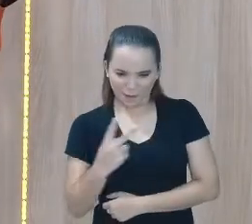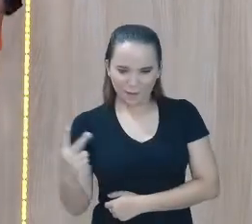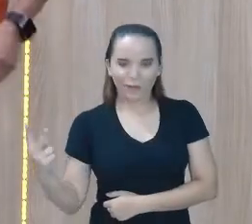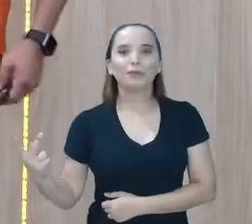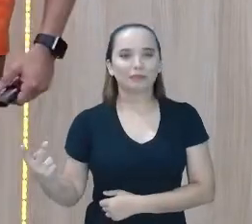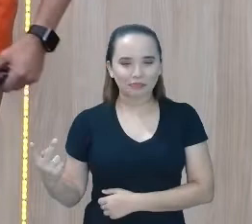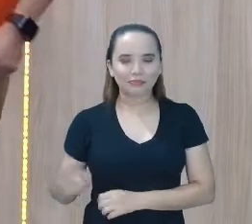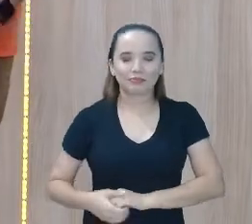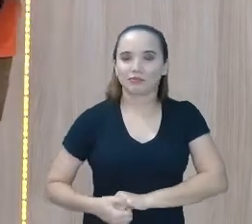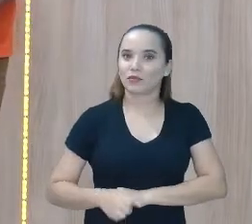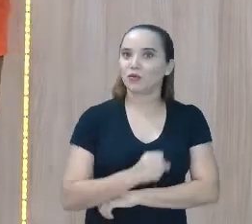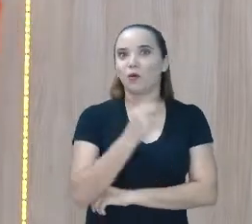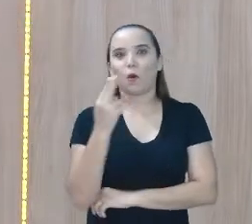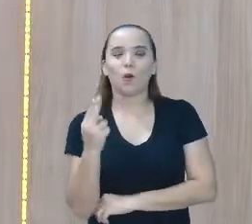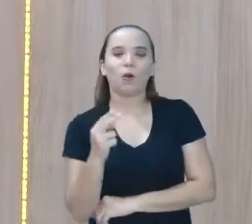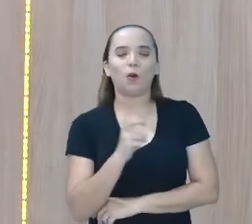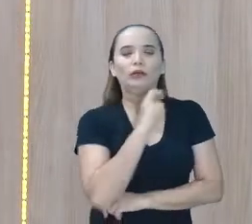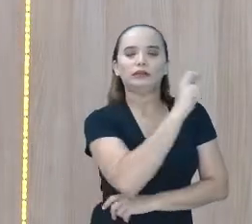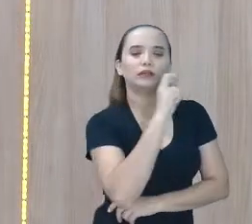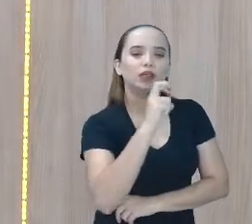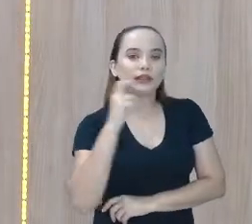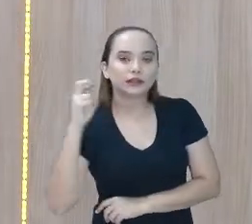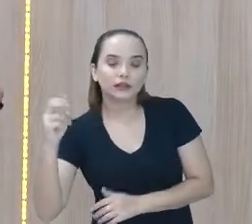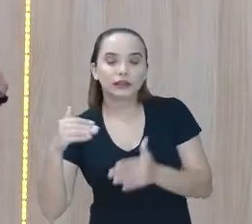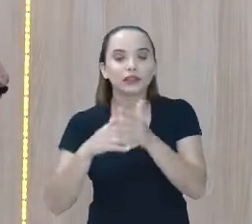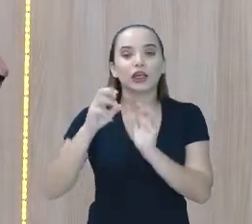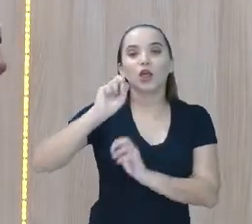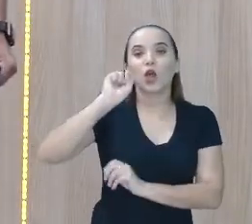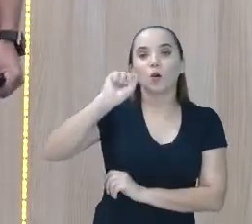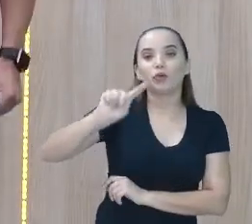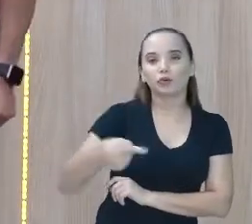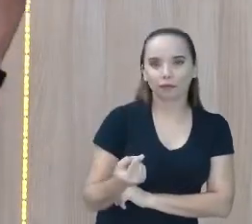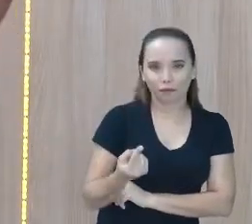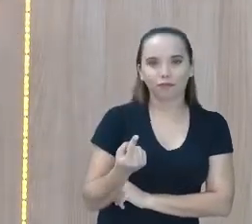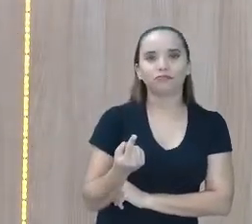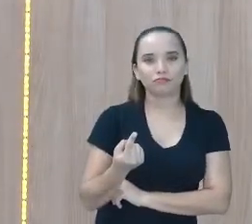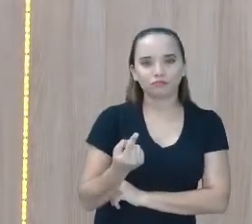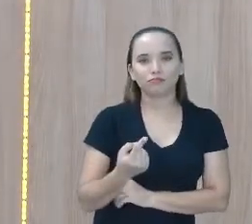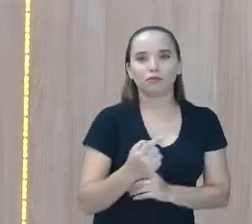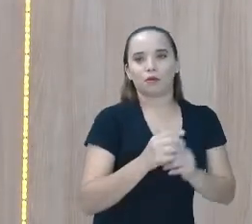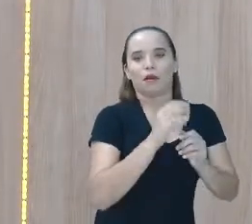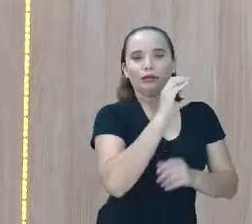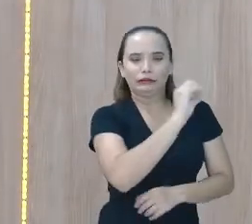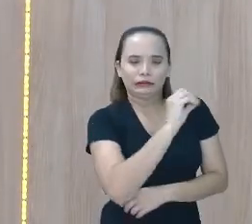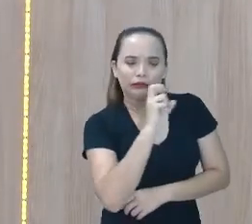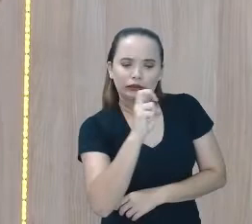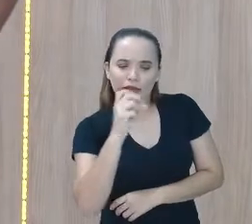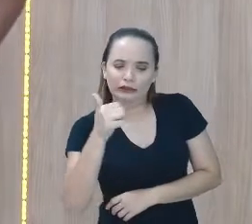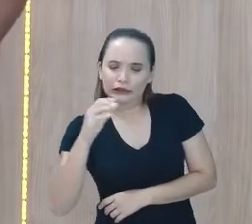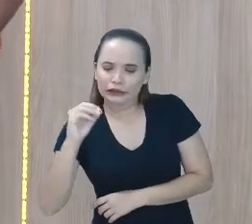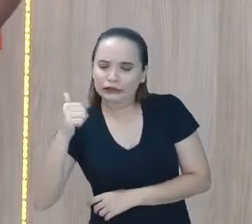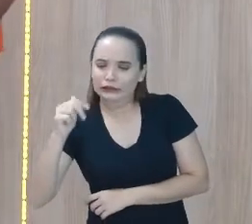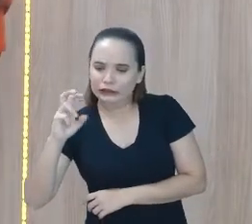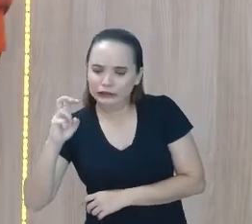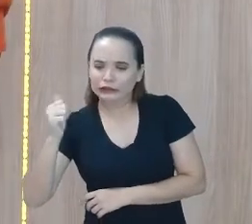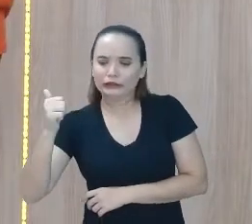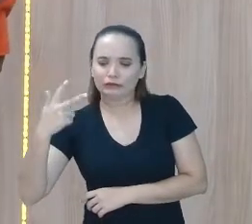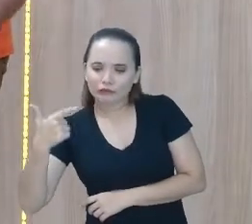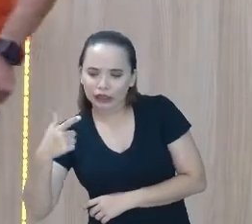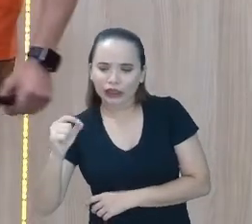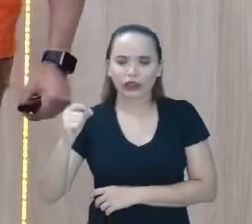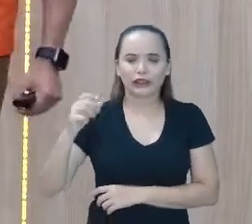5.000. Ou ela falava, escreva de 5 em 5 até 8.000. E aí a gente começava, 0, 5, 10, 15,